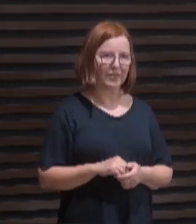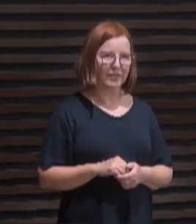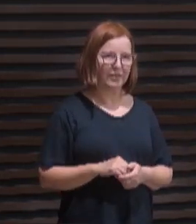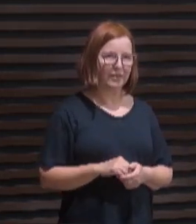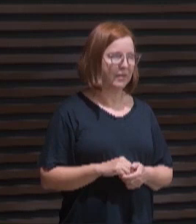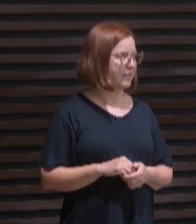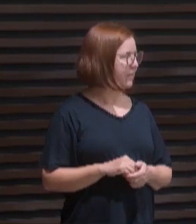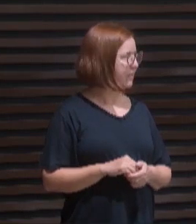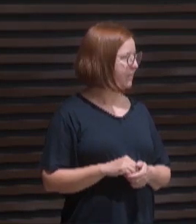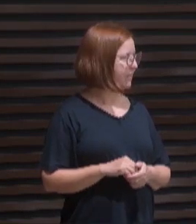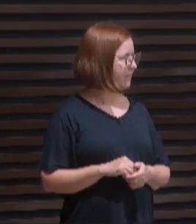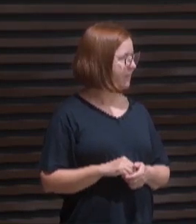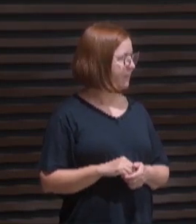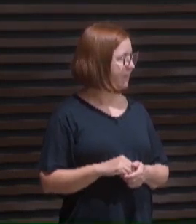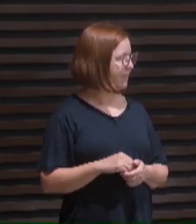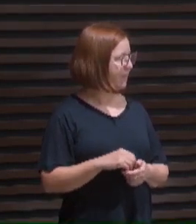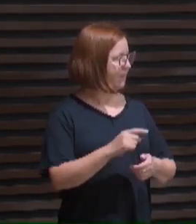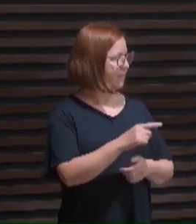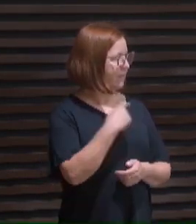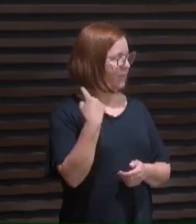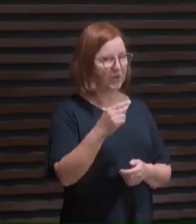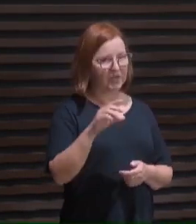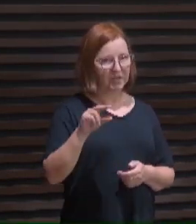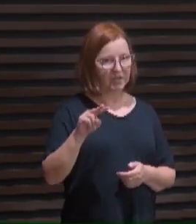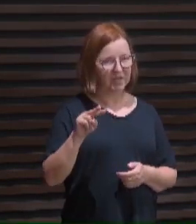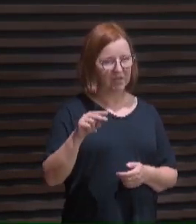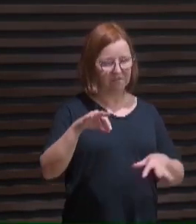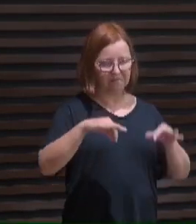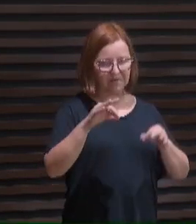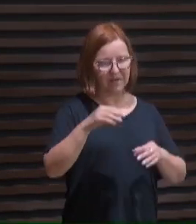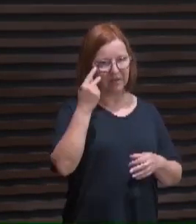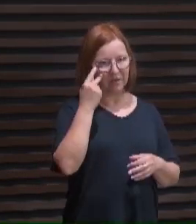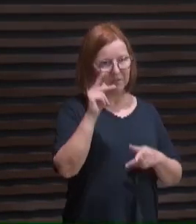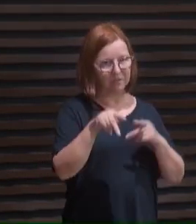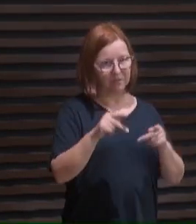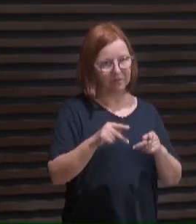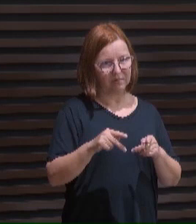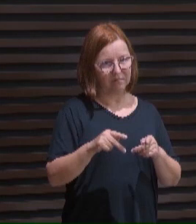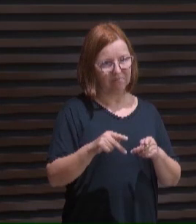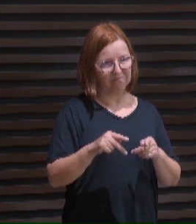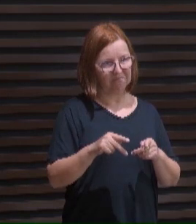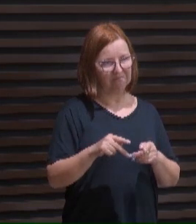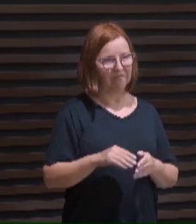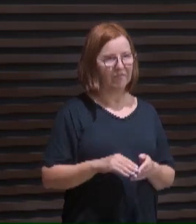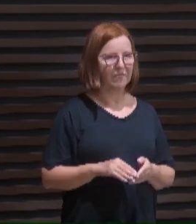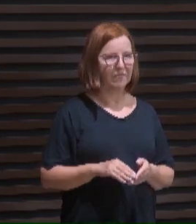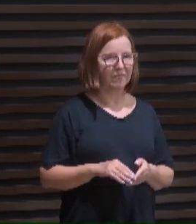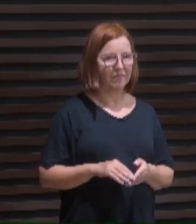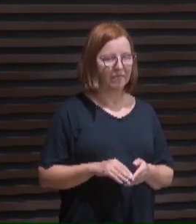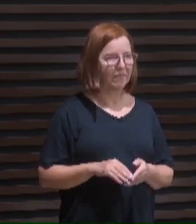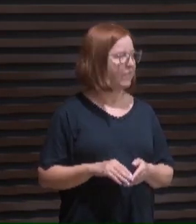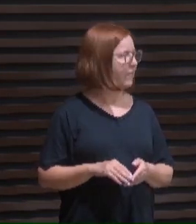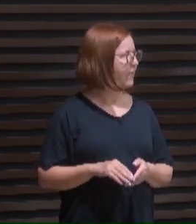um espetáculo para os outros, mas nada de reverência para Deus.